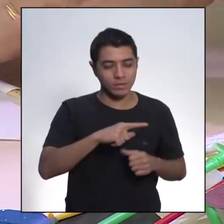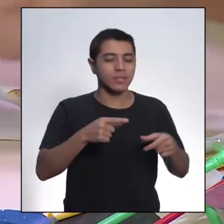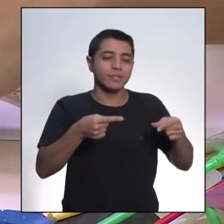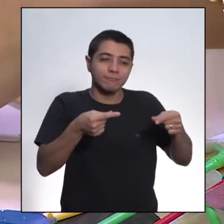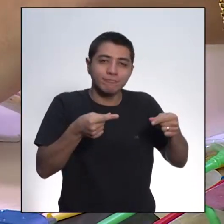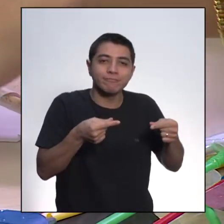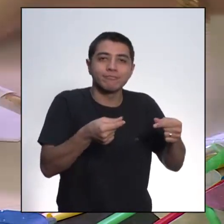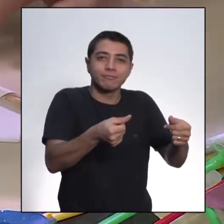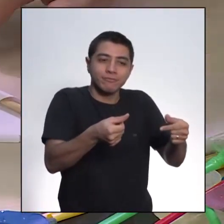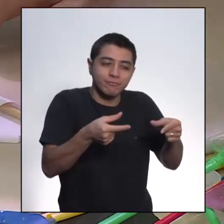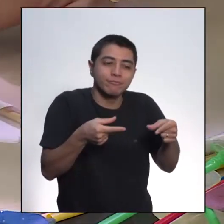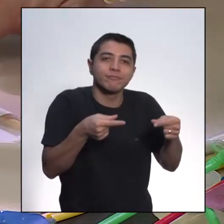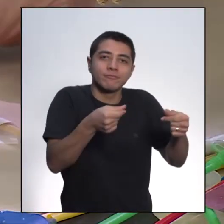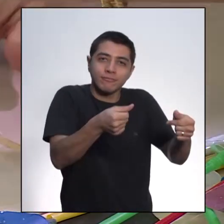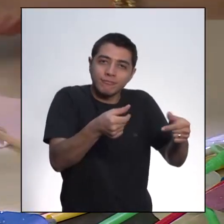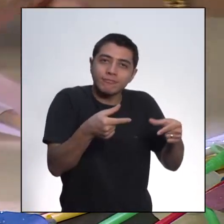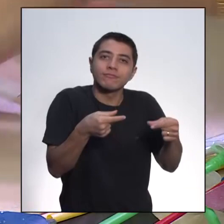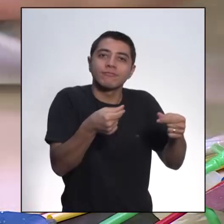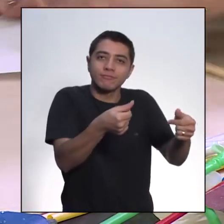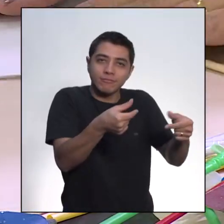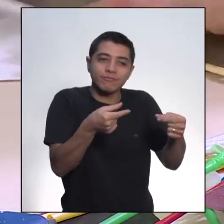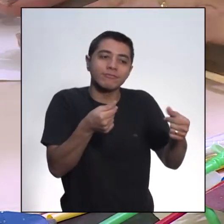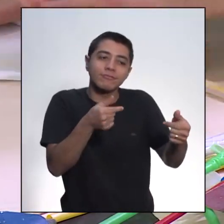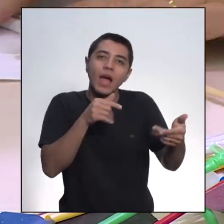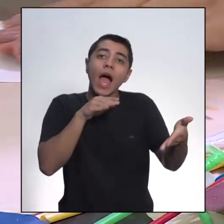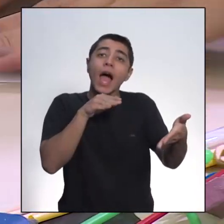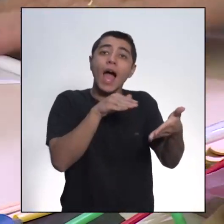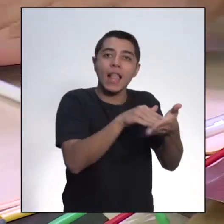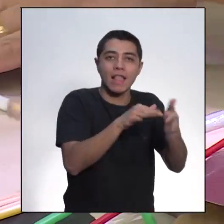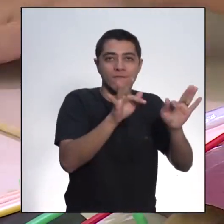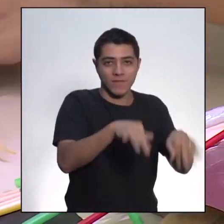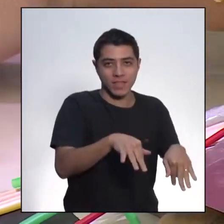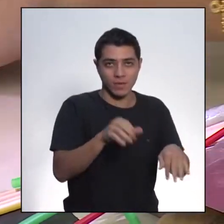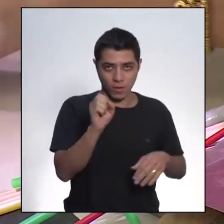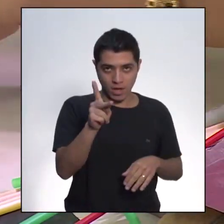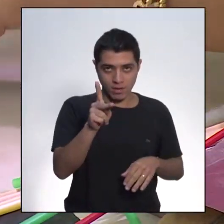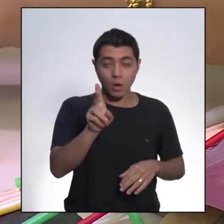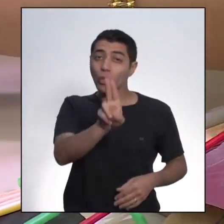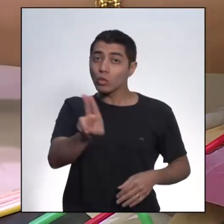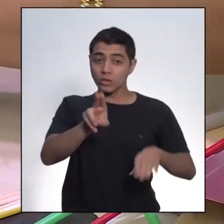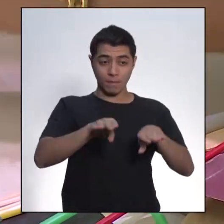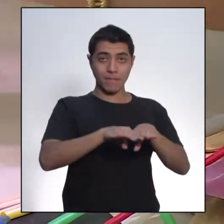ó. Vou até o final, tá? Aí na mesa fica mais fácil, ó.